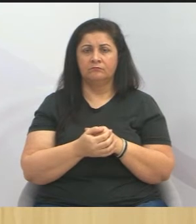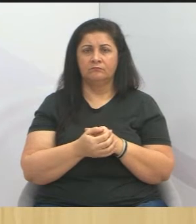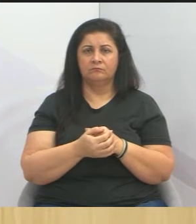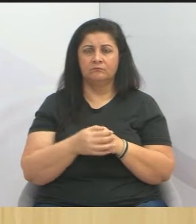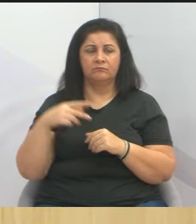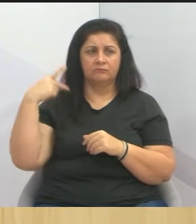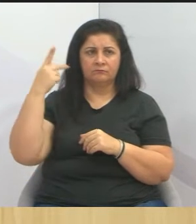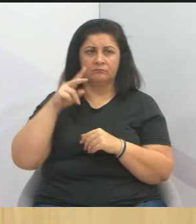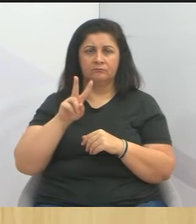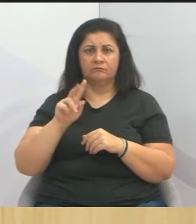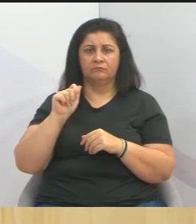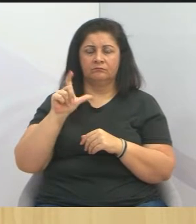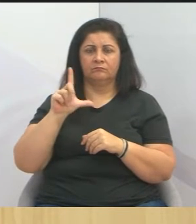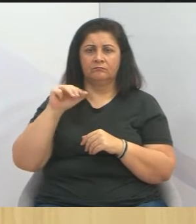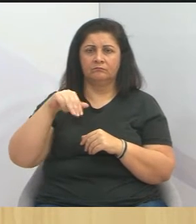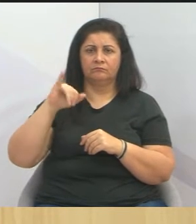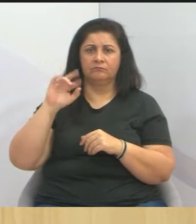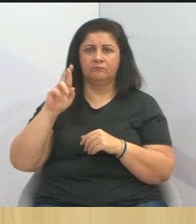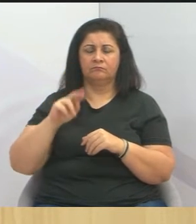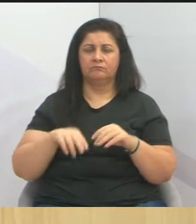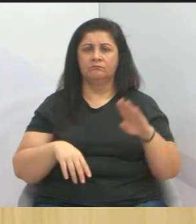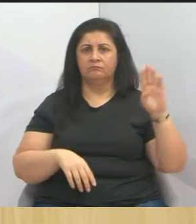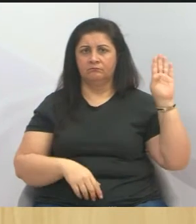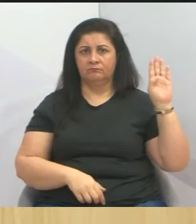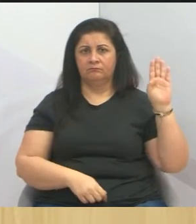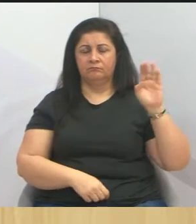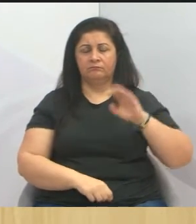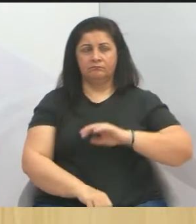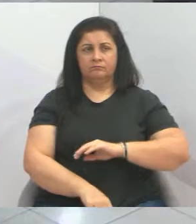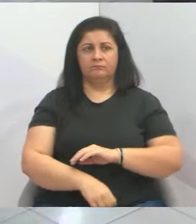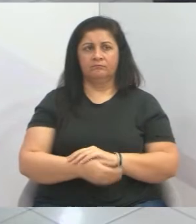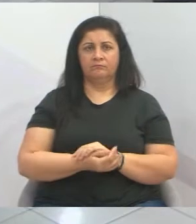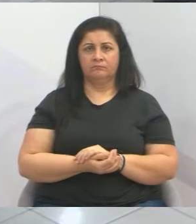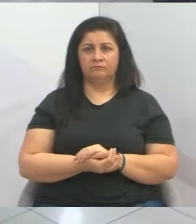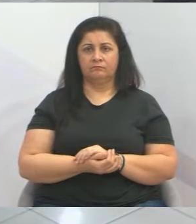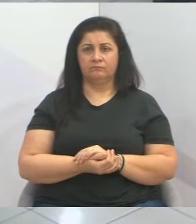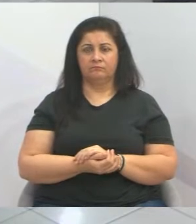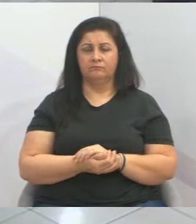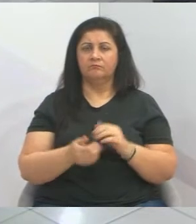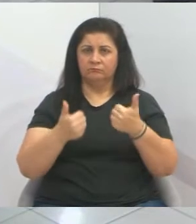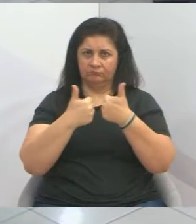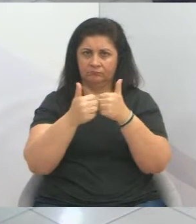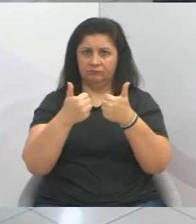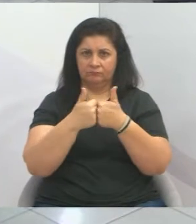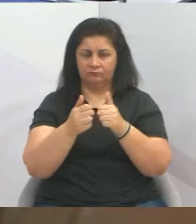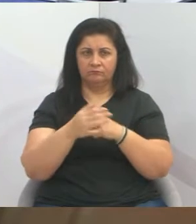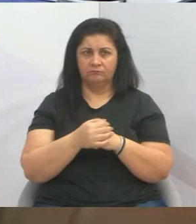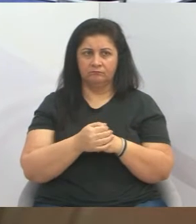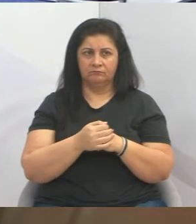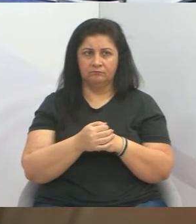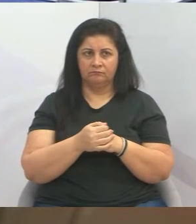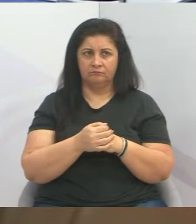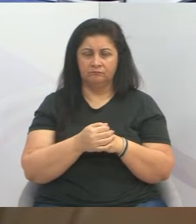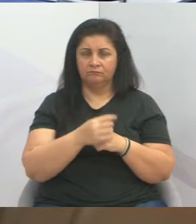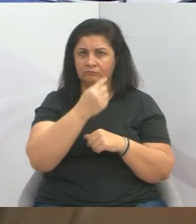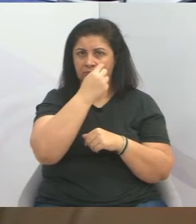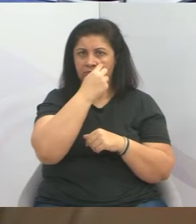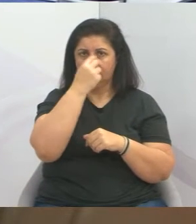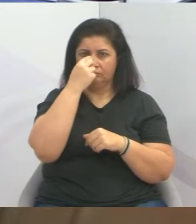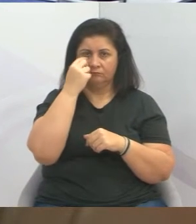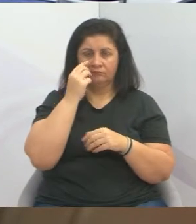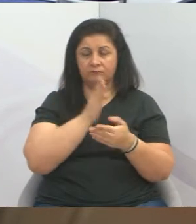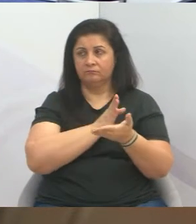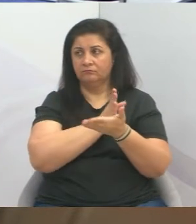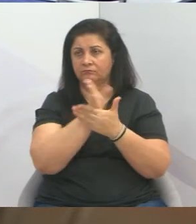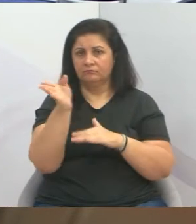autoria Vereador Valmir do parque Meia Lua foi pedido votação seu presente ele vem aqui é esse o ano sair é uma linha de ônibus que sai do